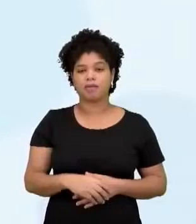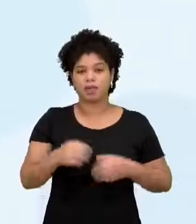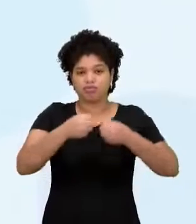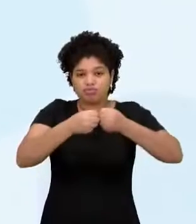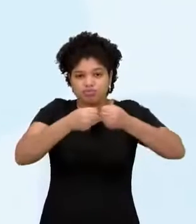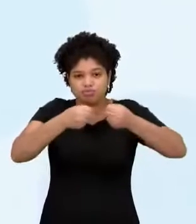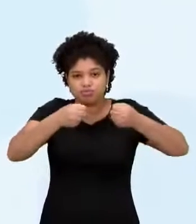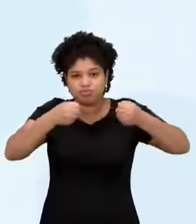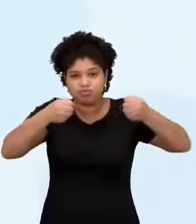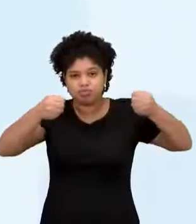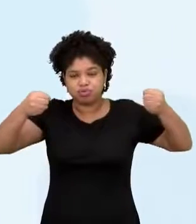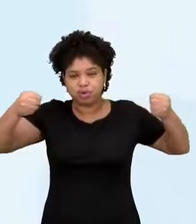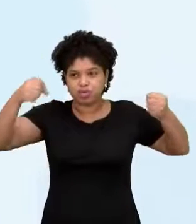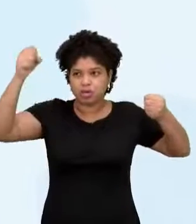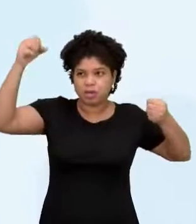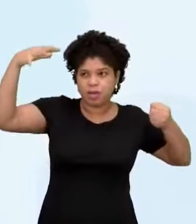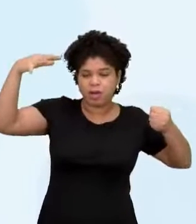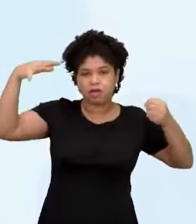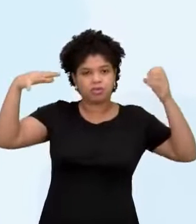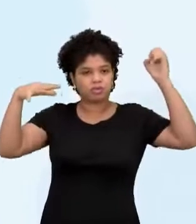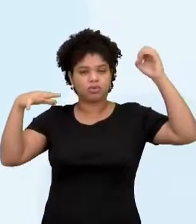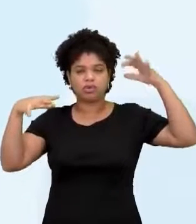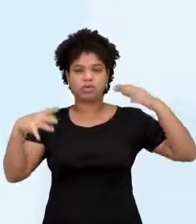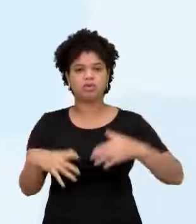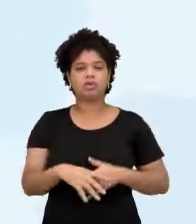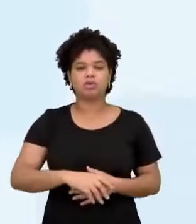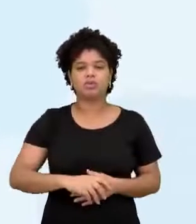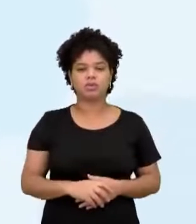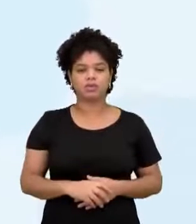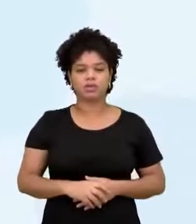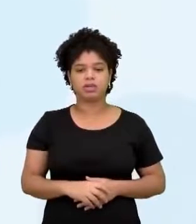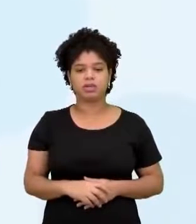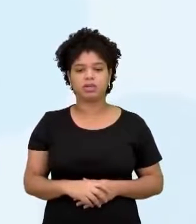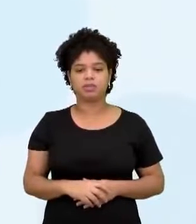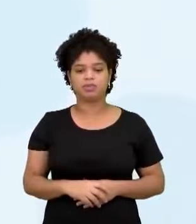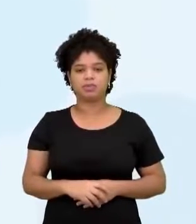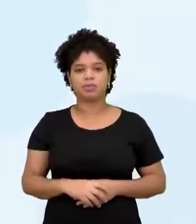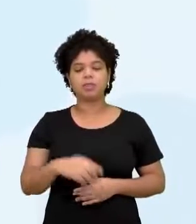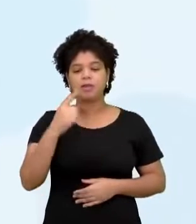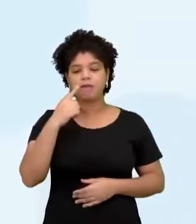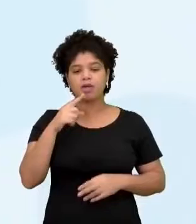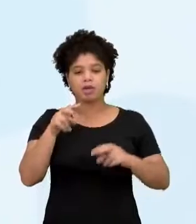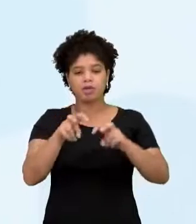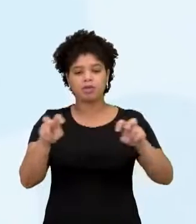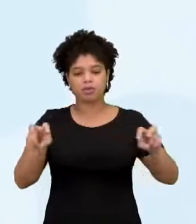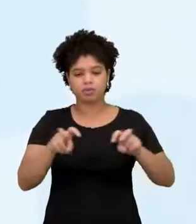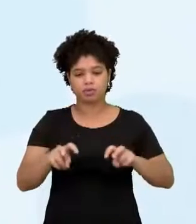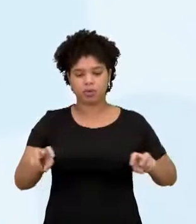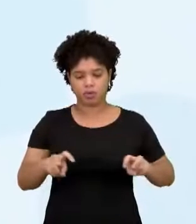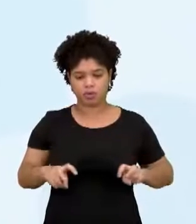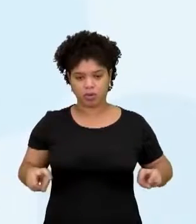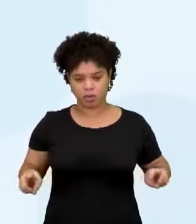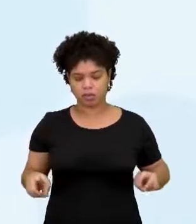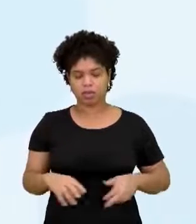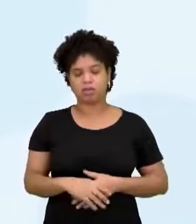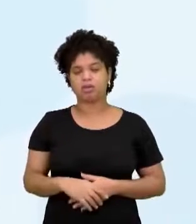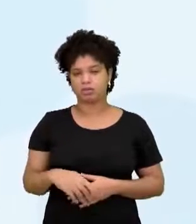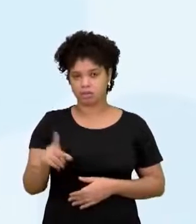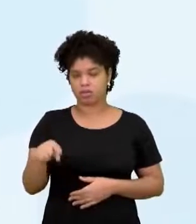fecham-se as luzes. Isso, a iluminação, olha que bonito. E as cadeiras, né, para o público assistir e